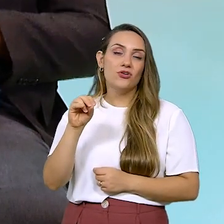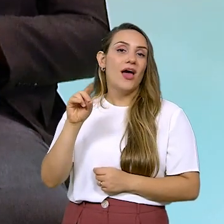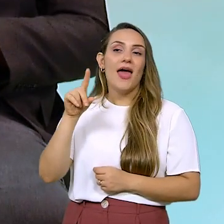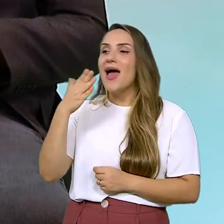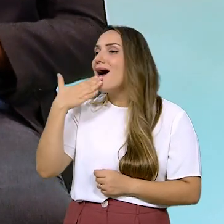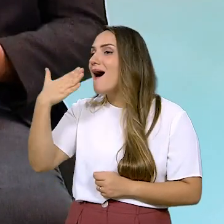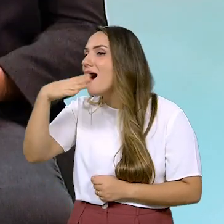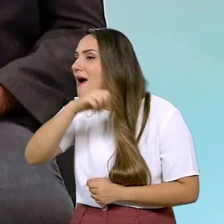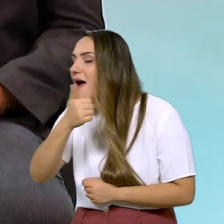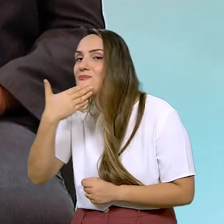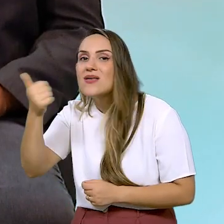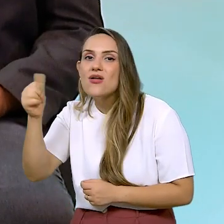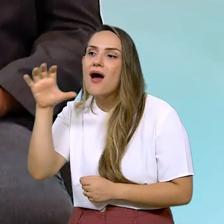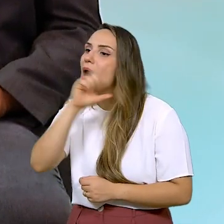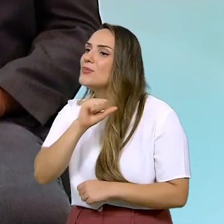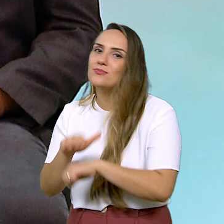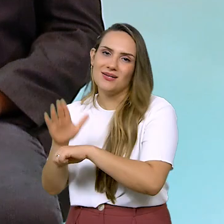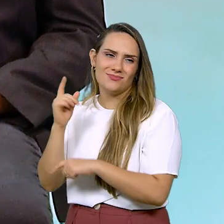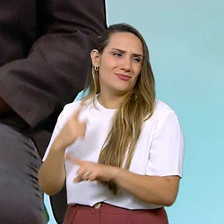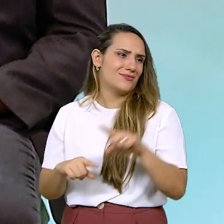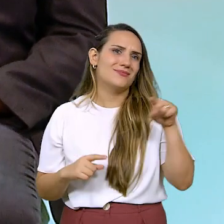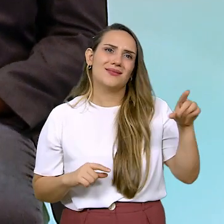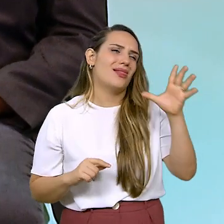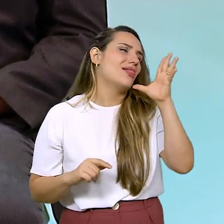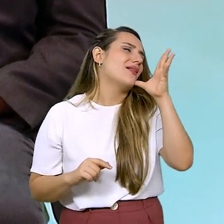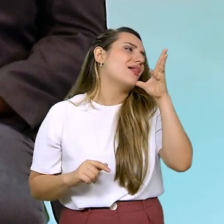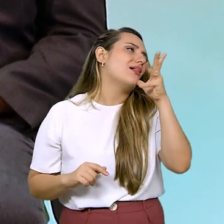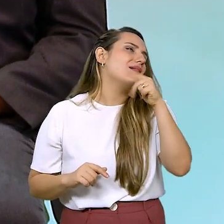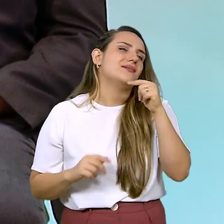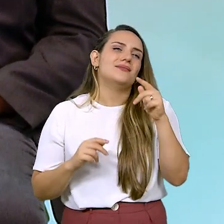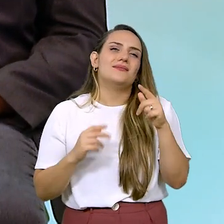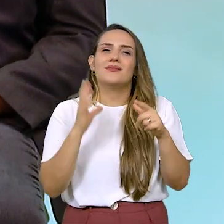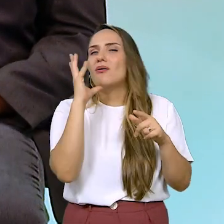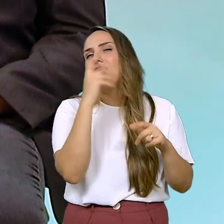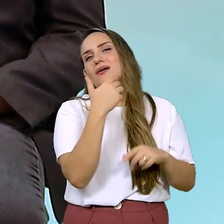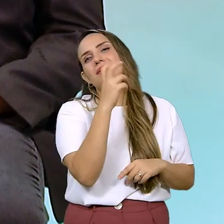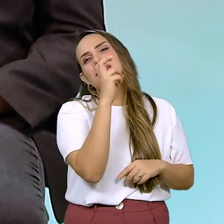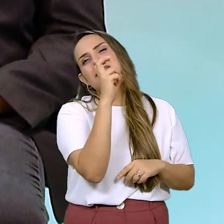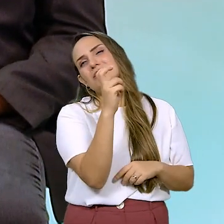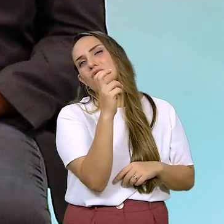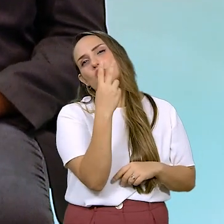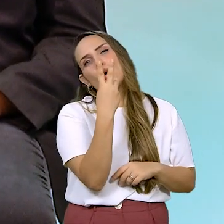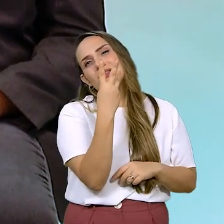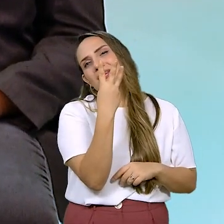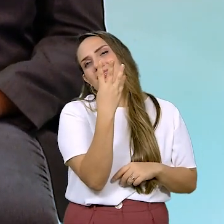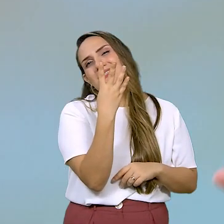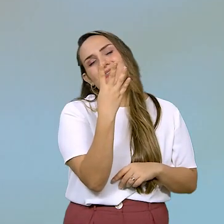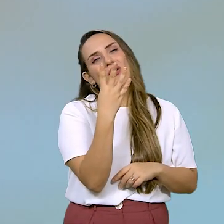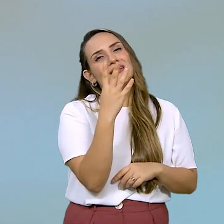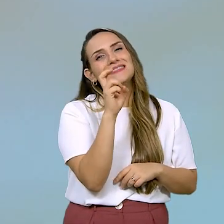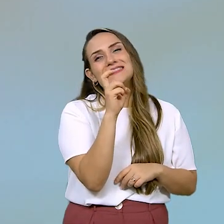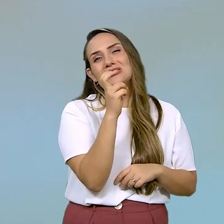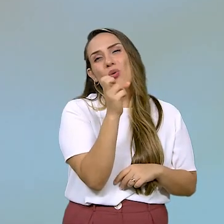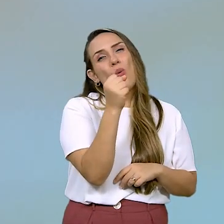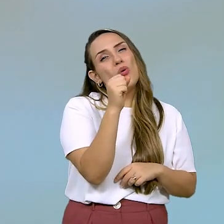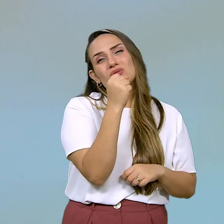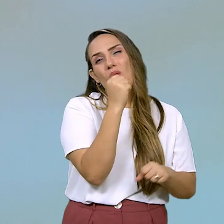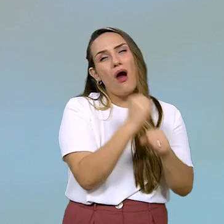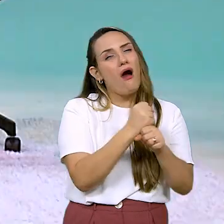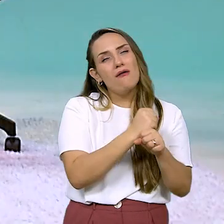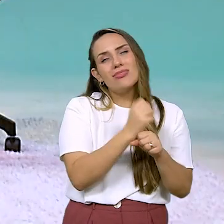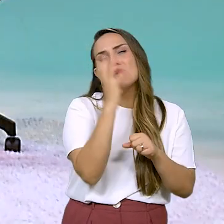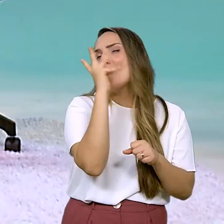muito mais célere. Não tem nem comparação com a via judicial, que às vezes a ação fica correndo 2, 3, 5, 8 anos, a depender